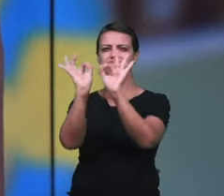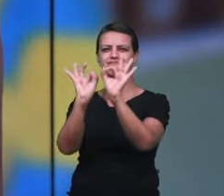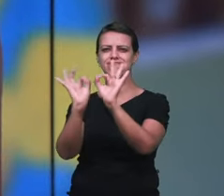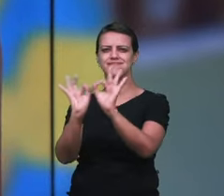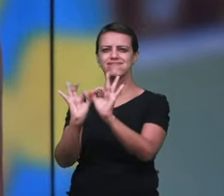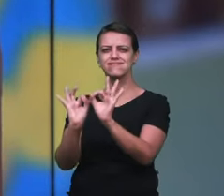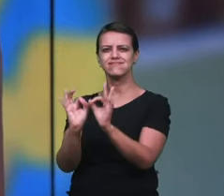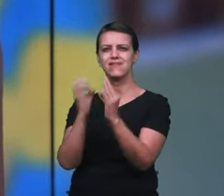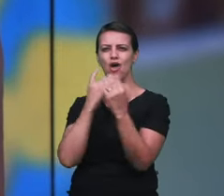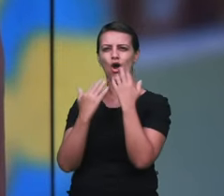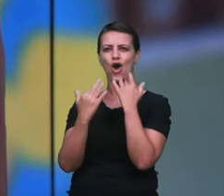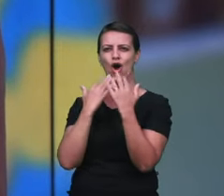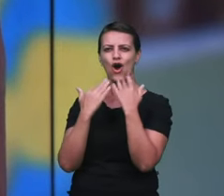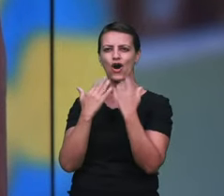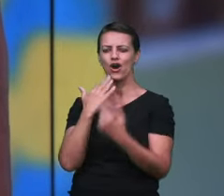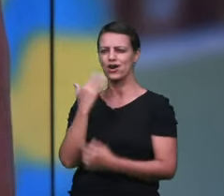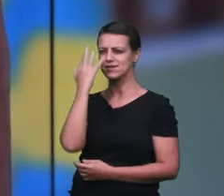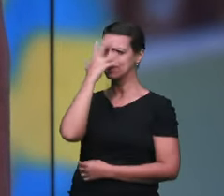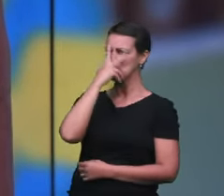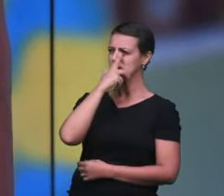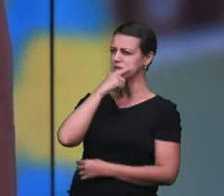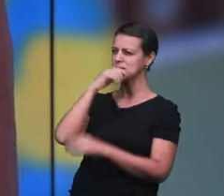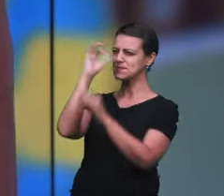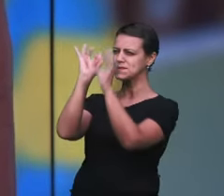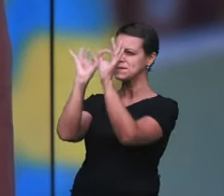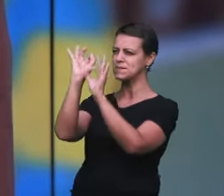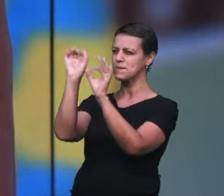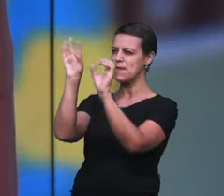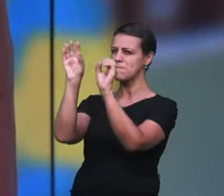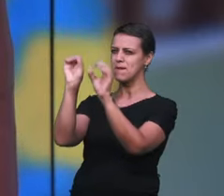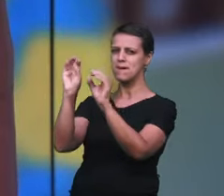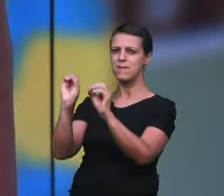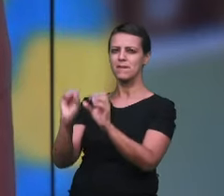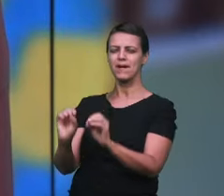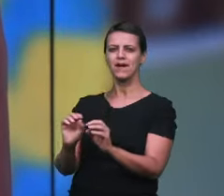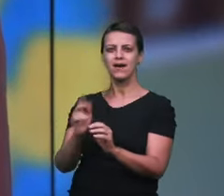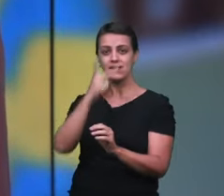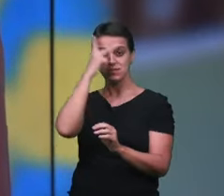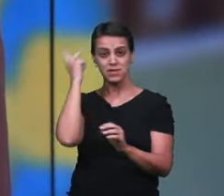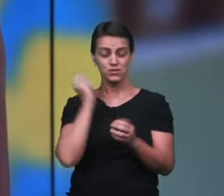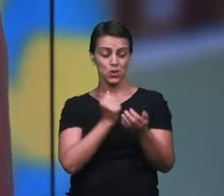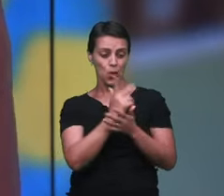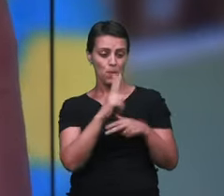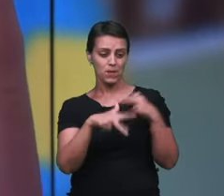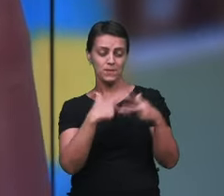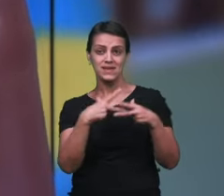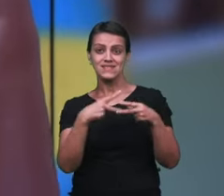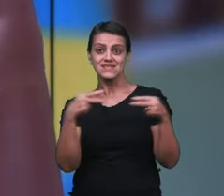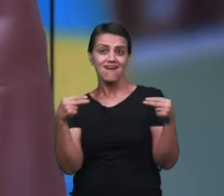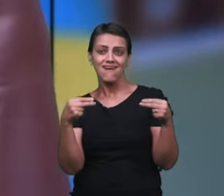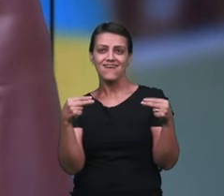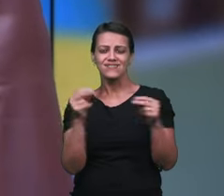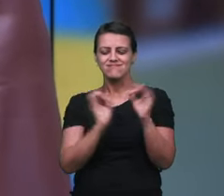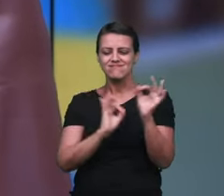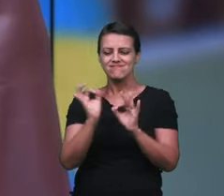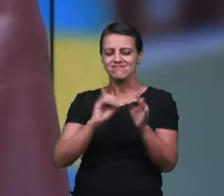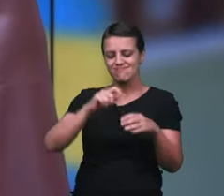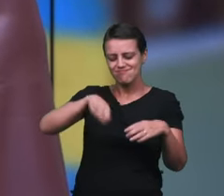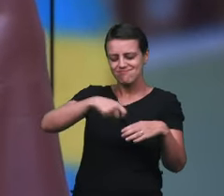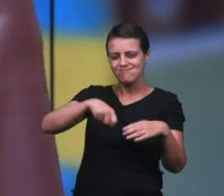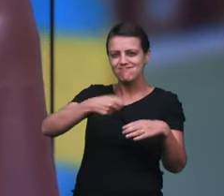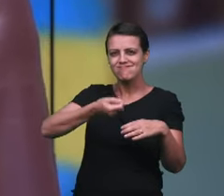muito colorido e bonito. Muitos estão comprando presentes e se preocupando em fazer comidas